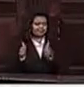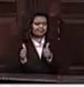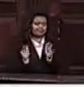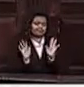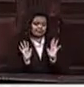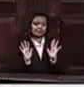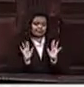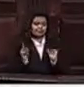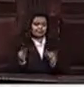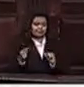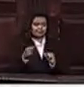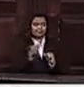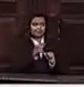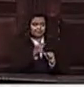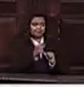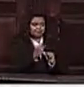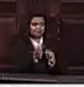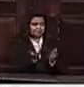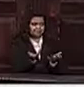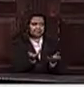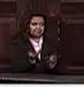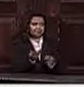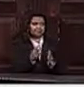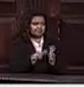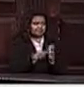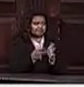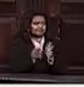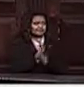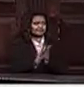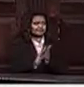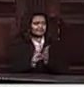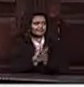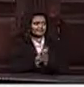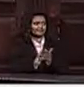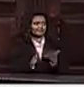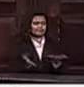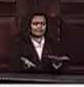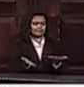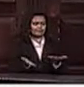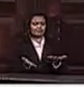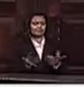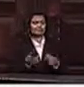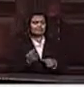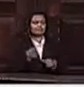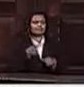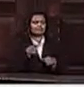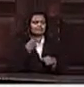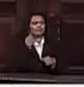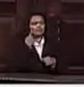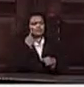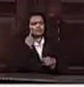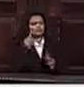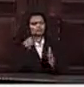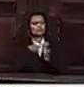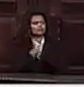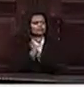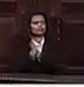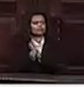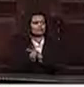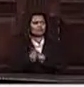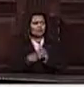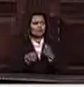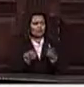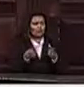os policiais dessa unidade de polícia pacificadora? O que está acontecendo quando a gente permite colocar